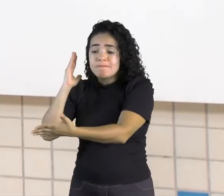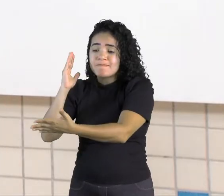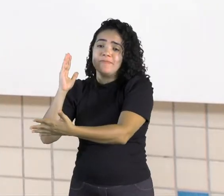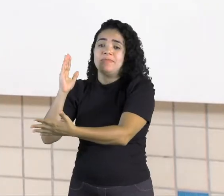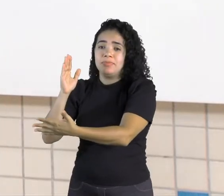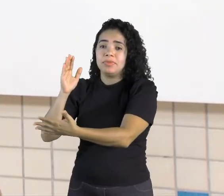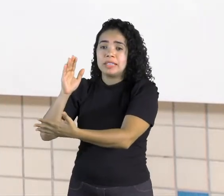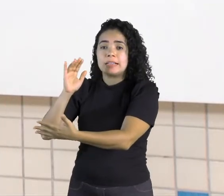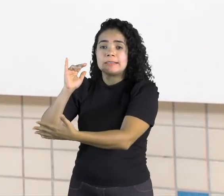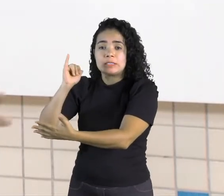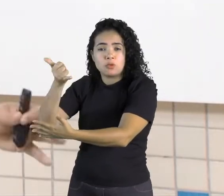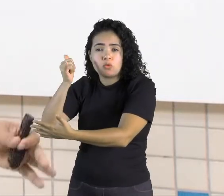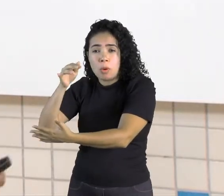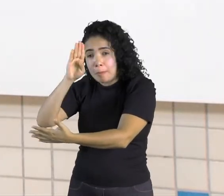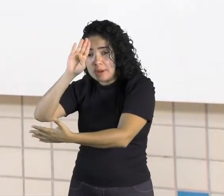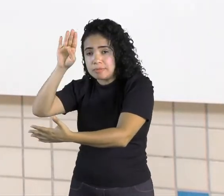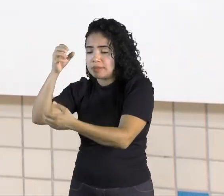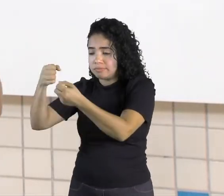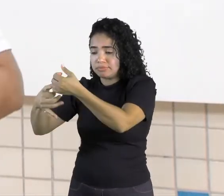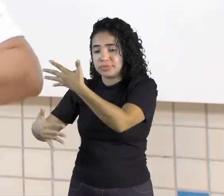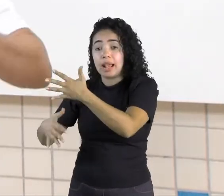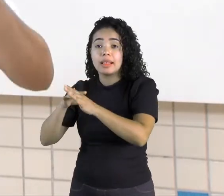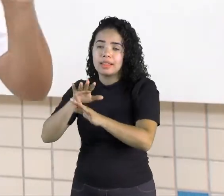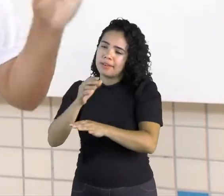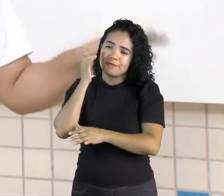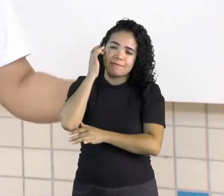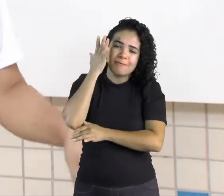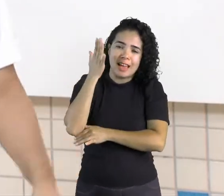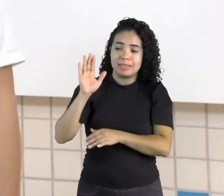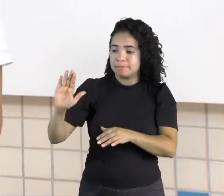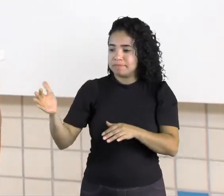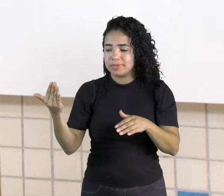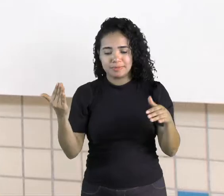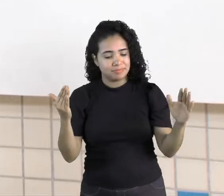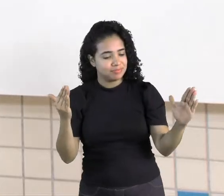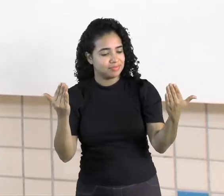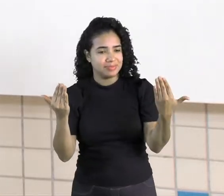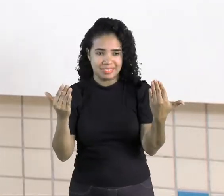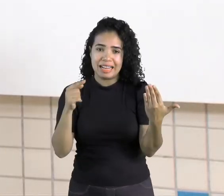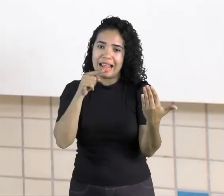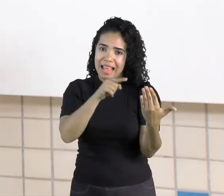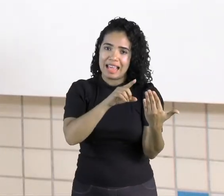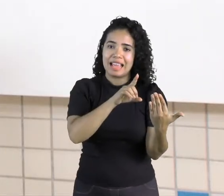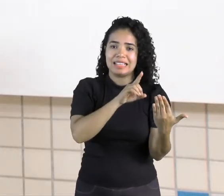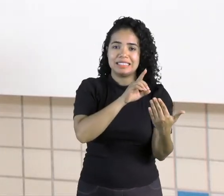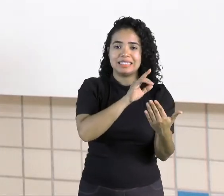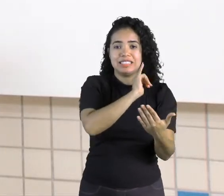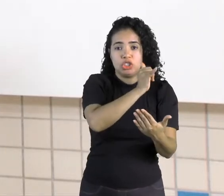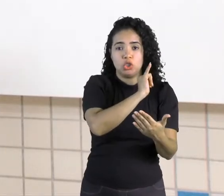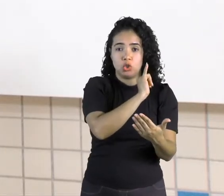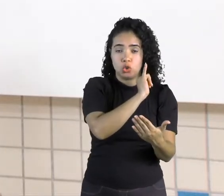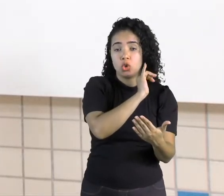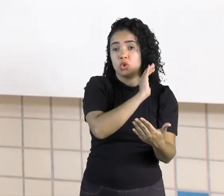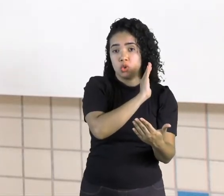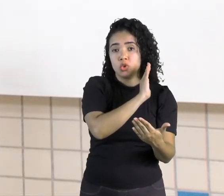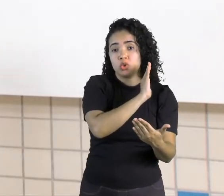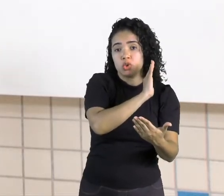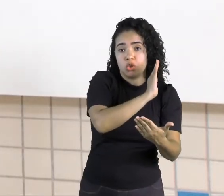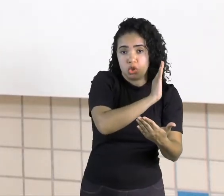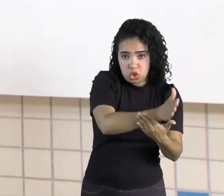Então, é bem fácil de entender a diferença de discurso direto e de discurso